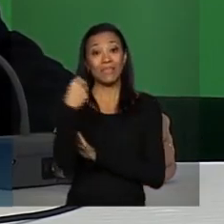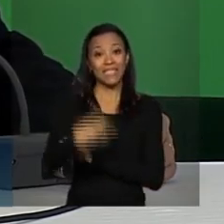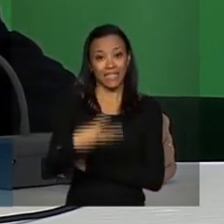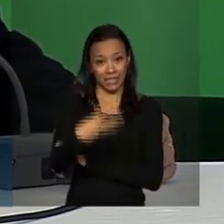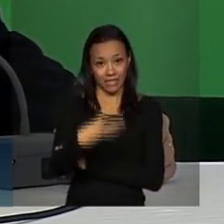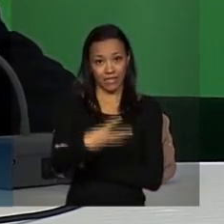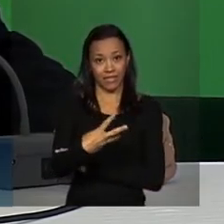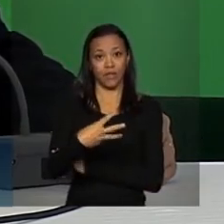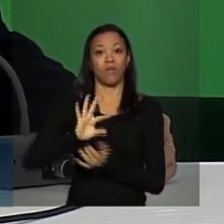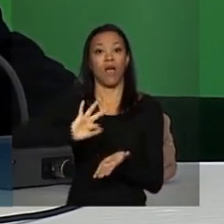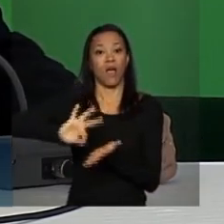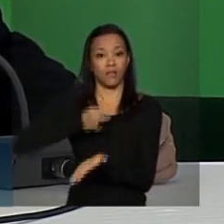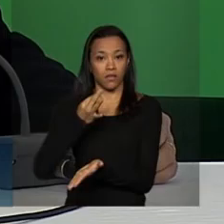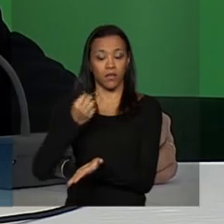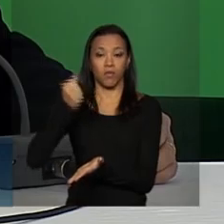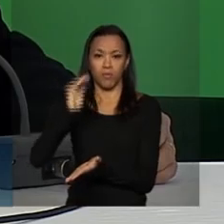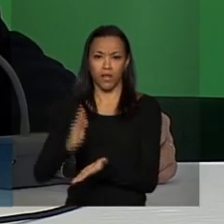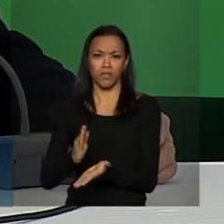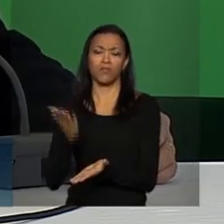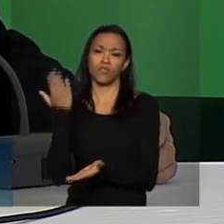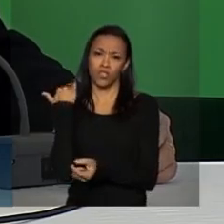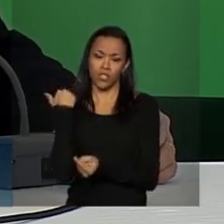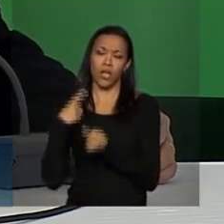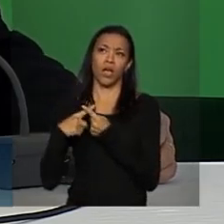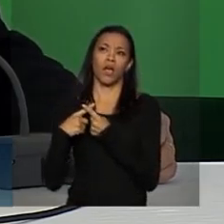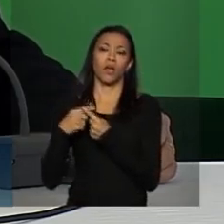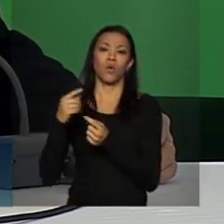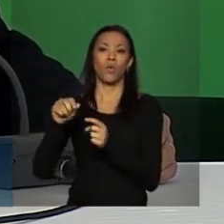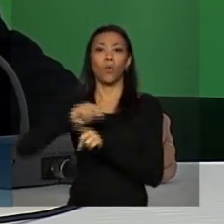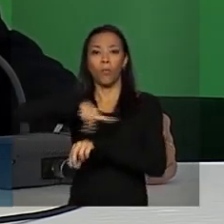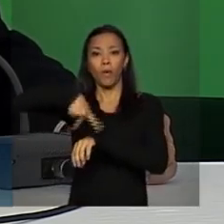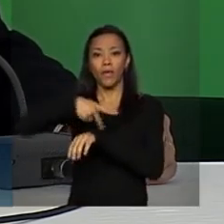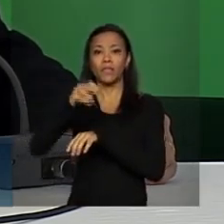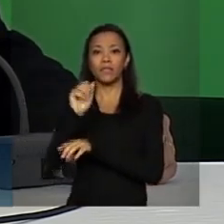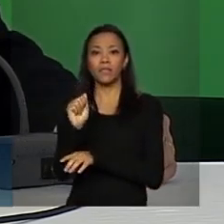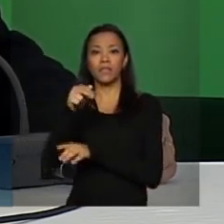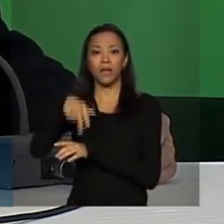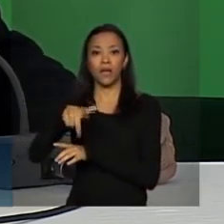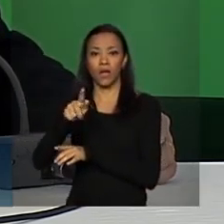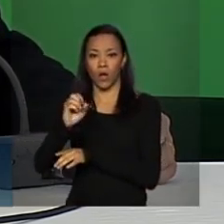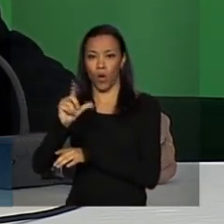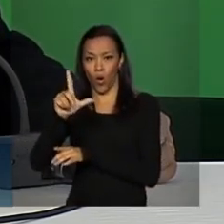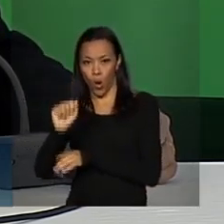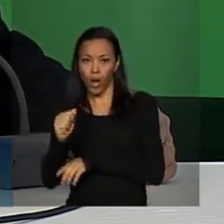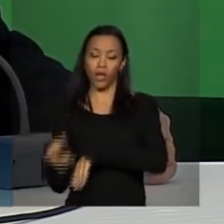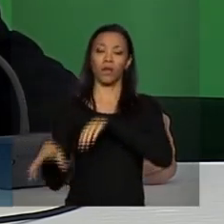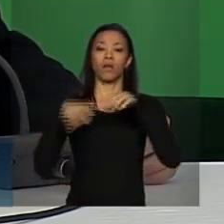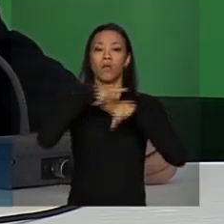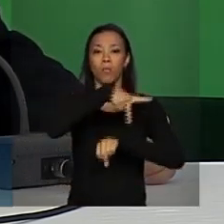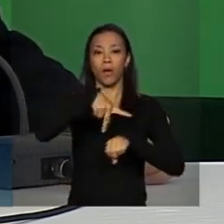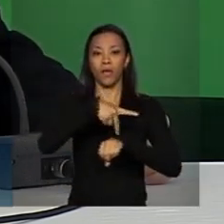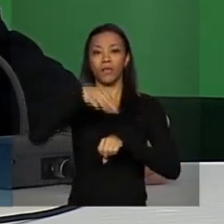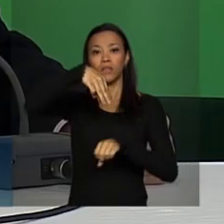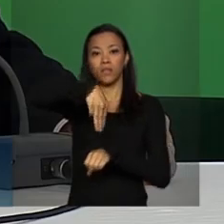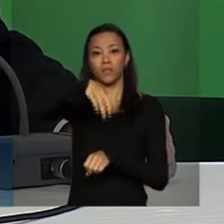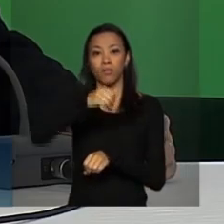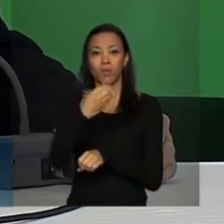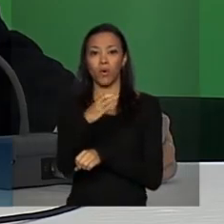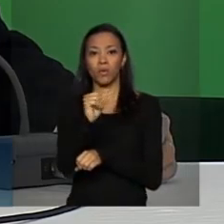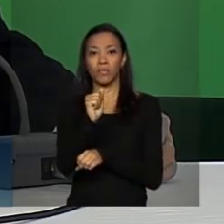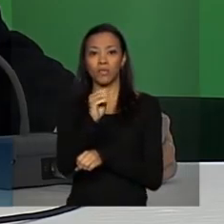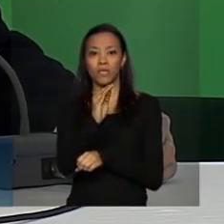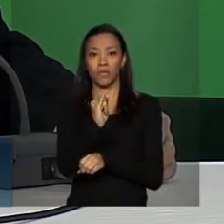a ser assinado pelo Brasil, foi assinado já um com Angola e um com Moçambique, e vai ser o primeiro assinado na